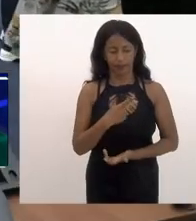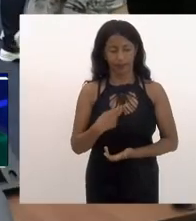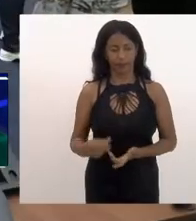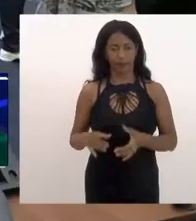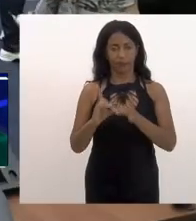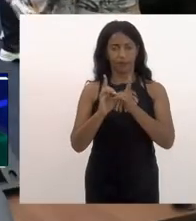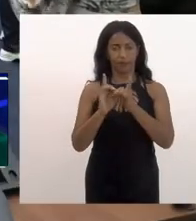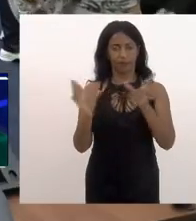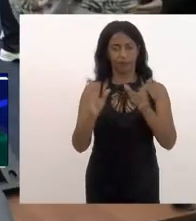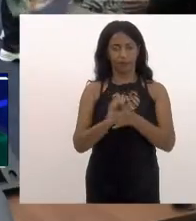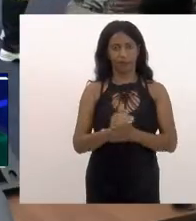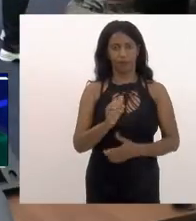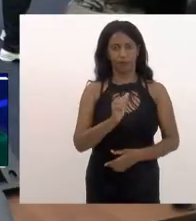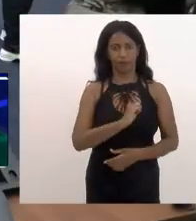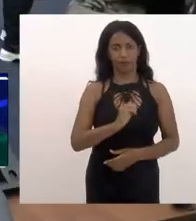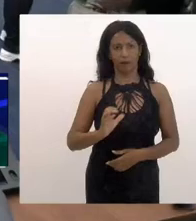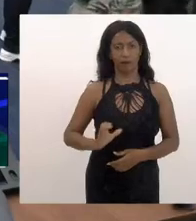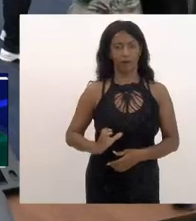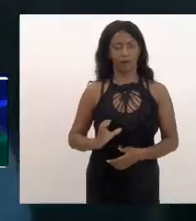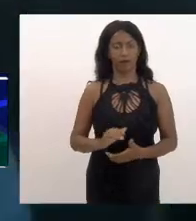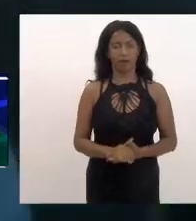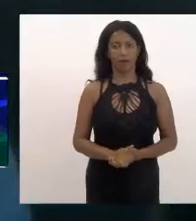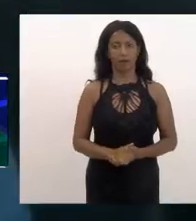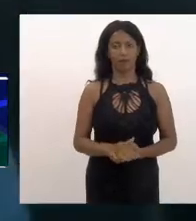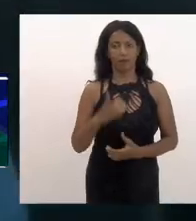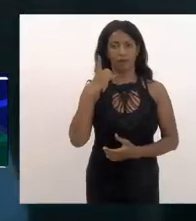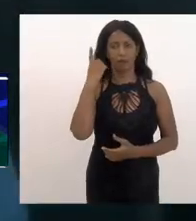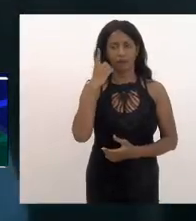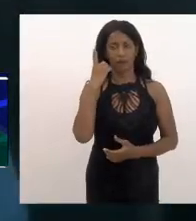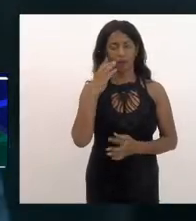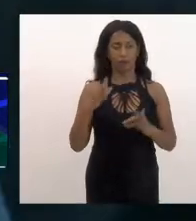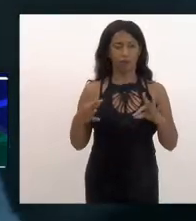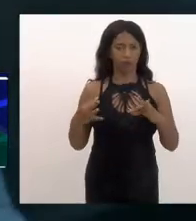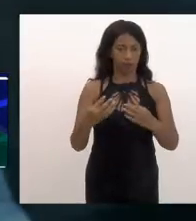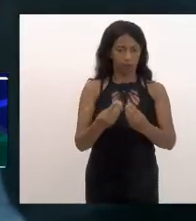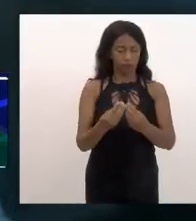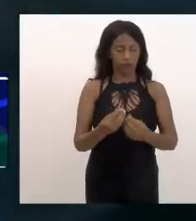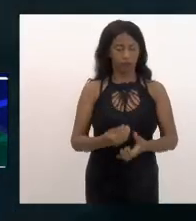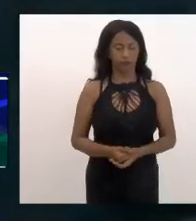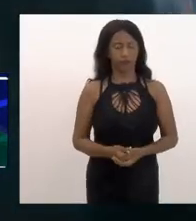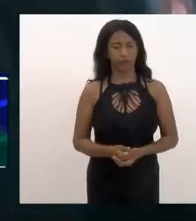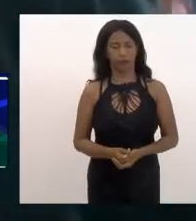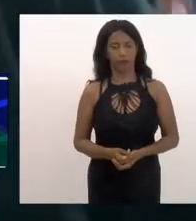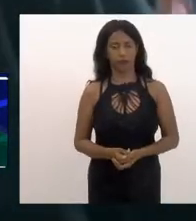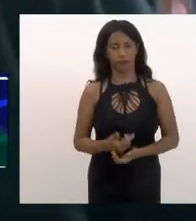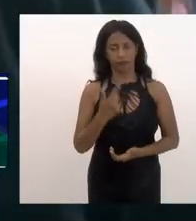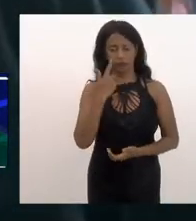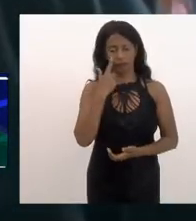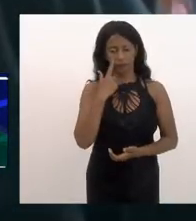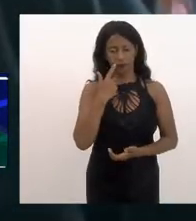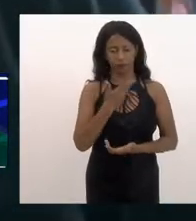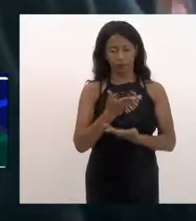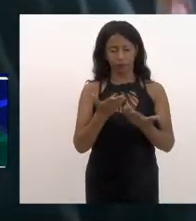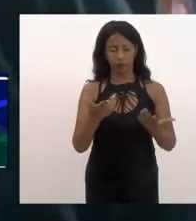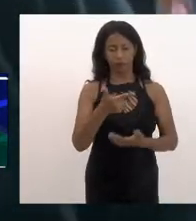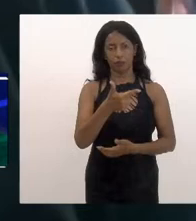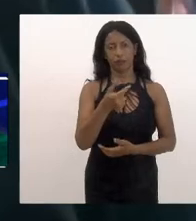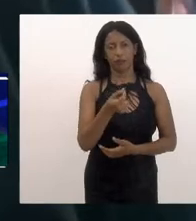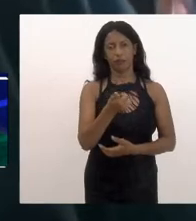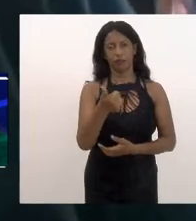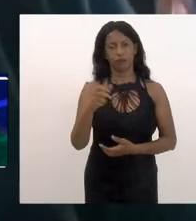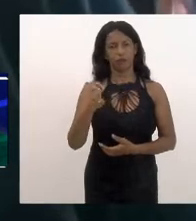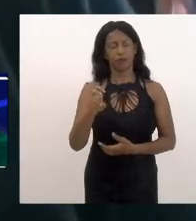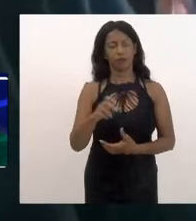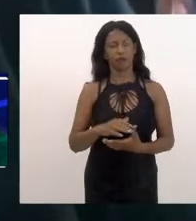Presidente democrático André Siciliano, deputadas e deputados. Vejam, em